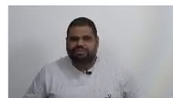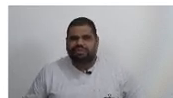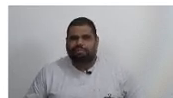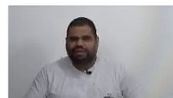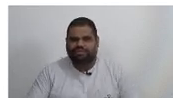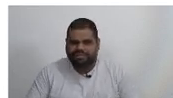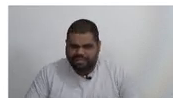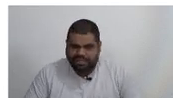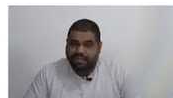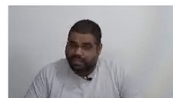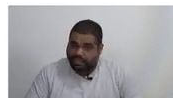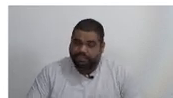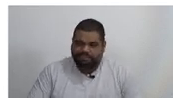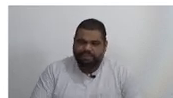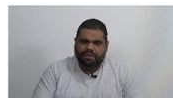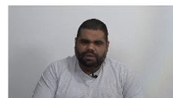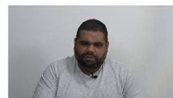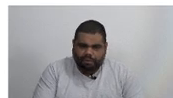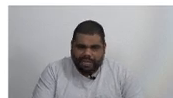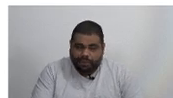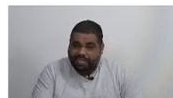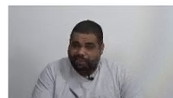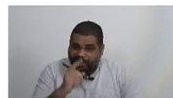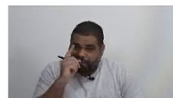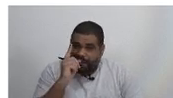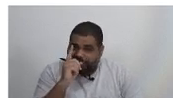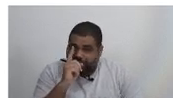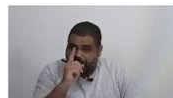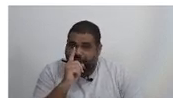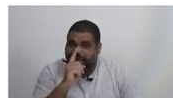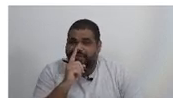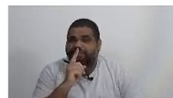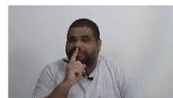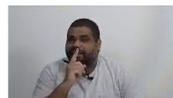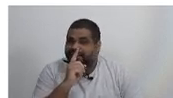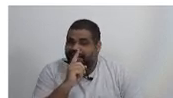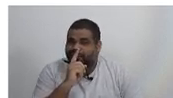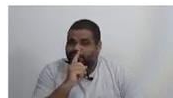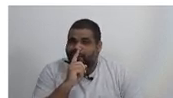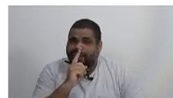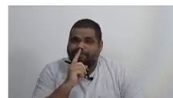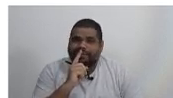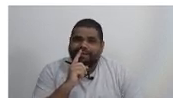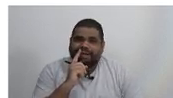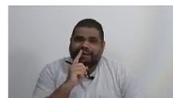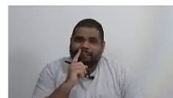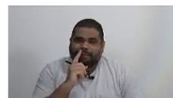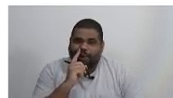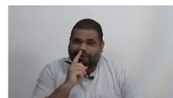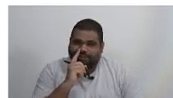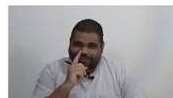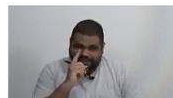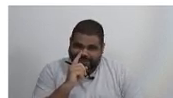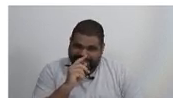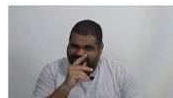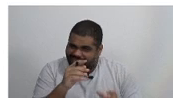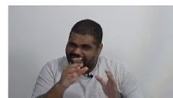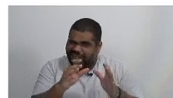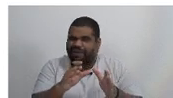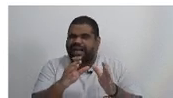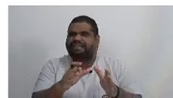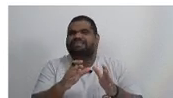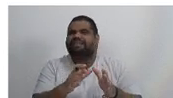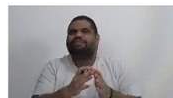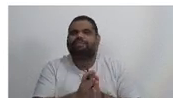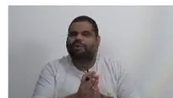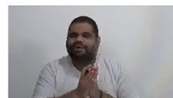dessa função para você entender. Vamos lá. O inimigo agiu aí na tua prova. Se essa